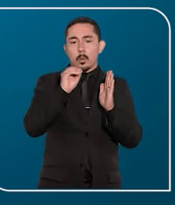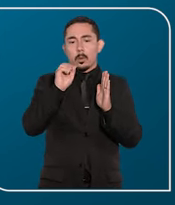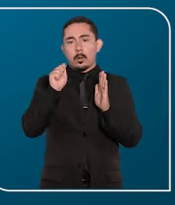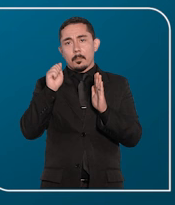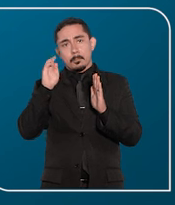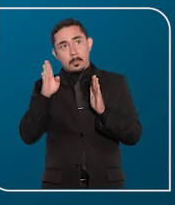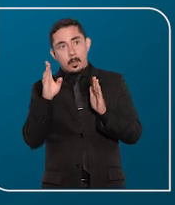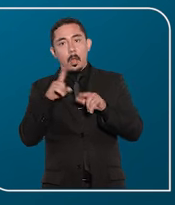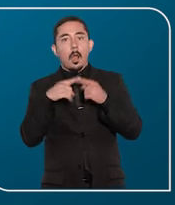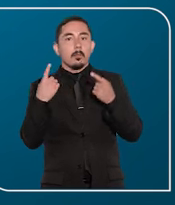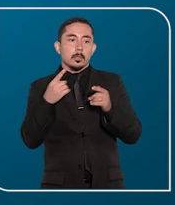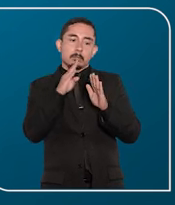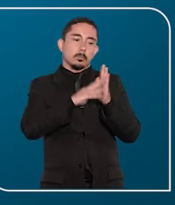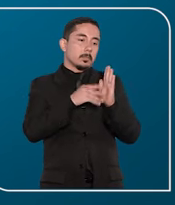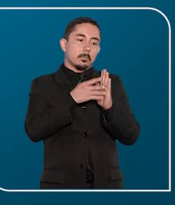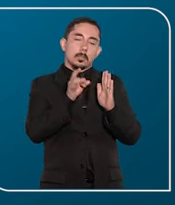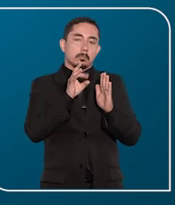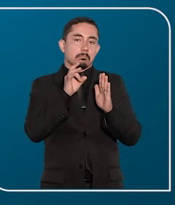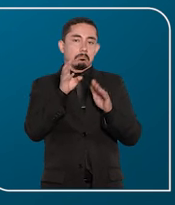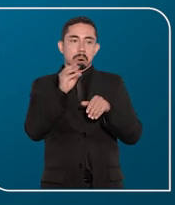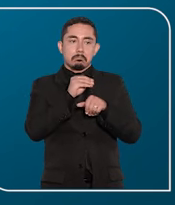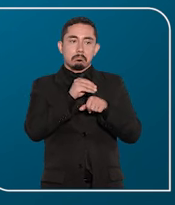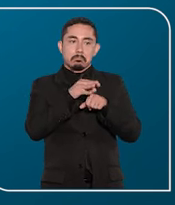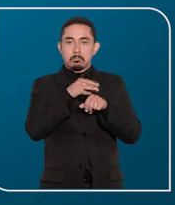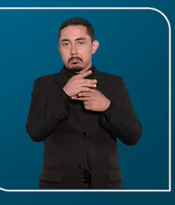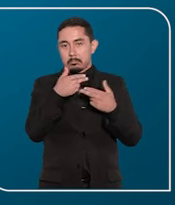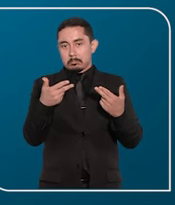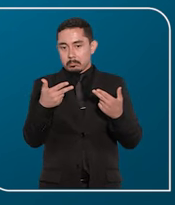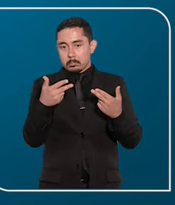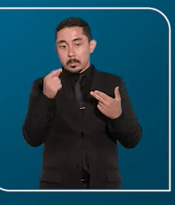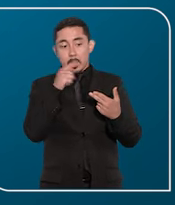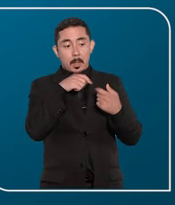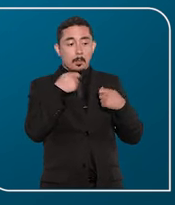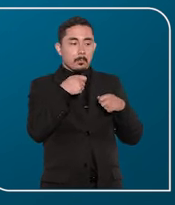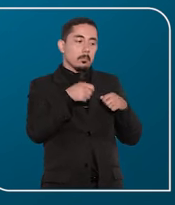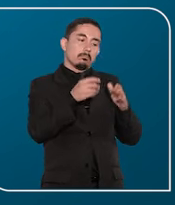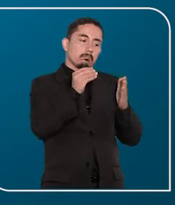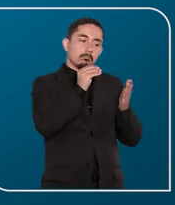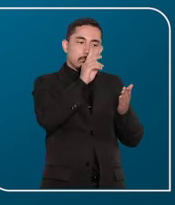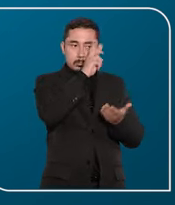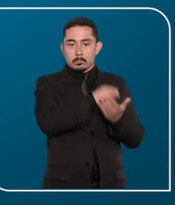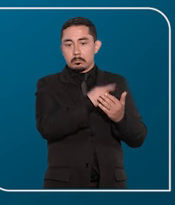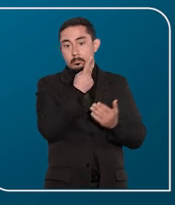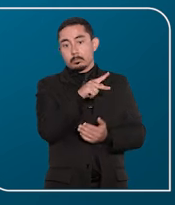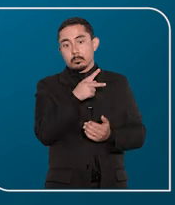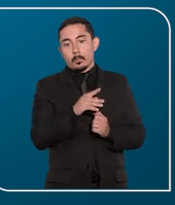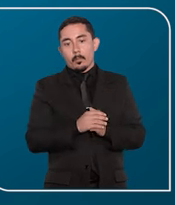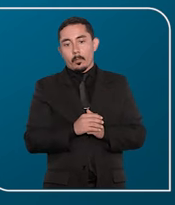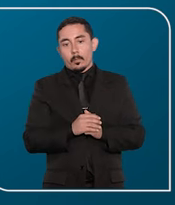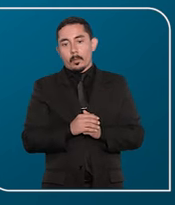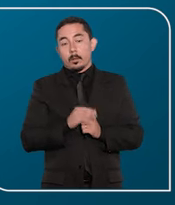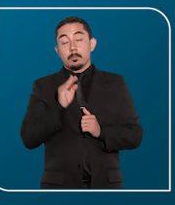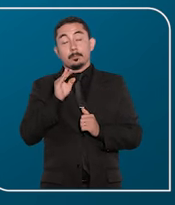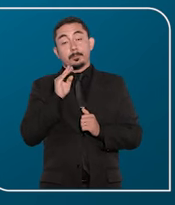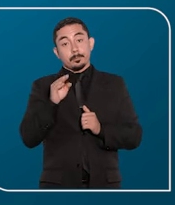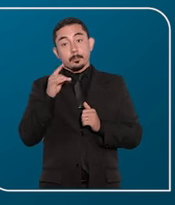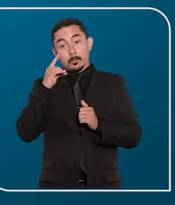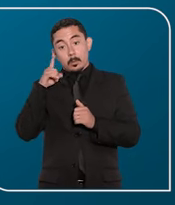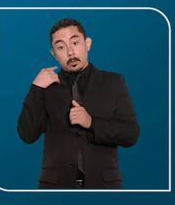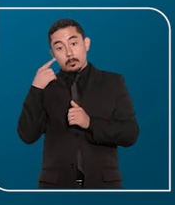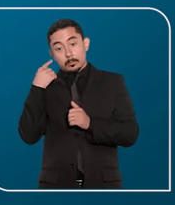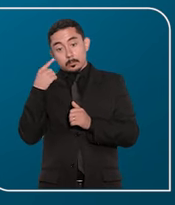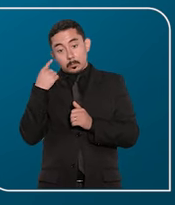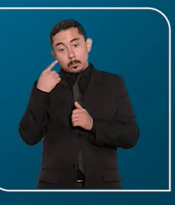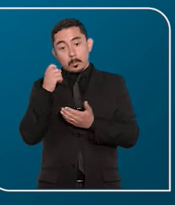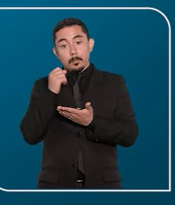mais do que isso, é um norte. O advogado tem todo o direito de fixar o valor do seu serviço. Os honorários de sucumbência são honorários